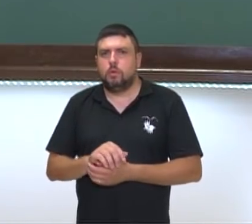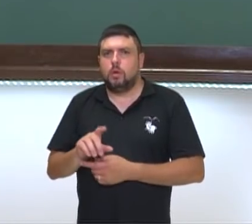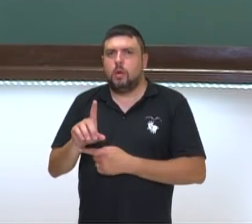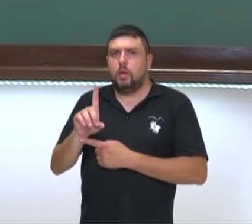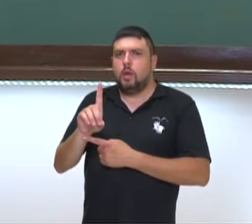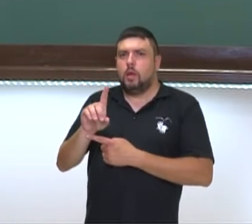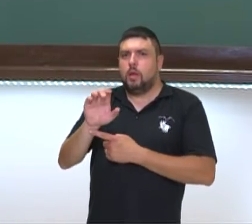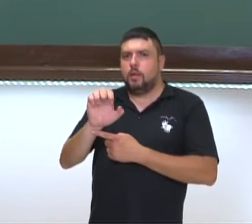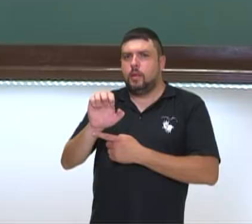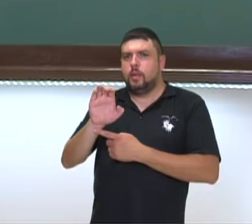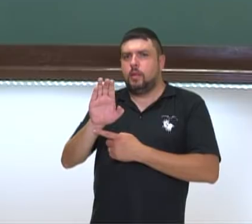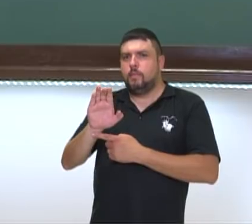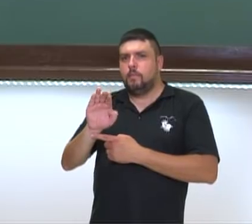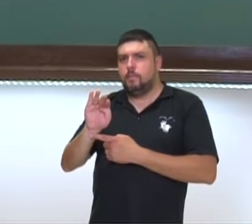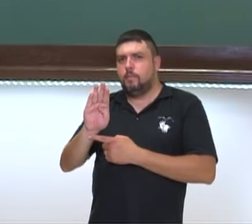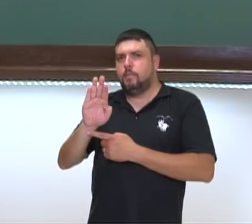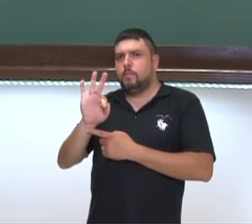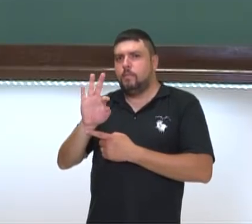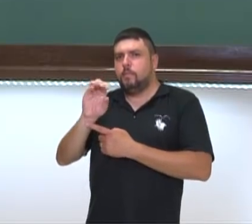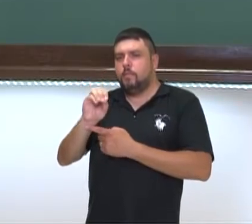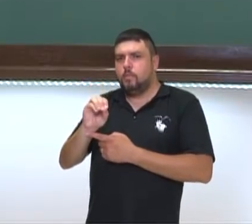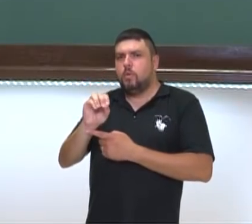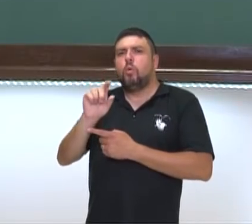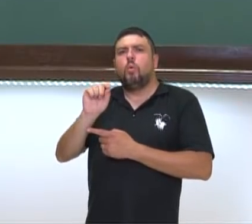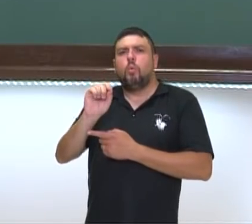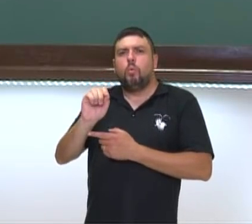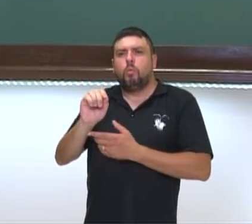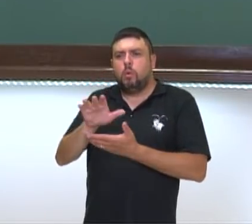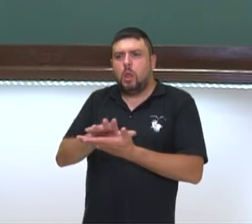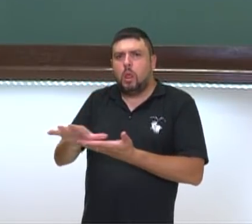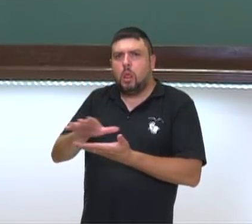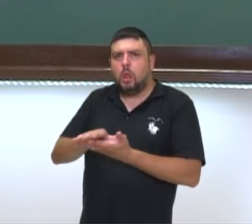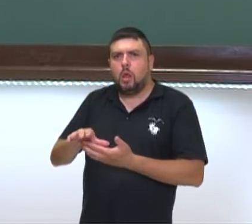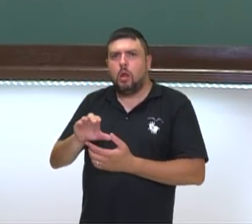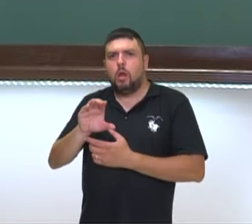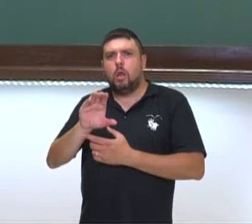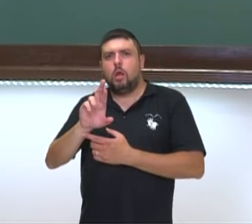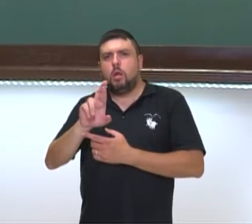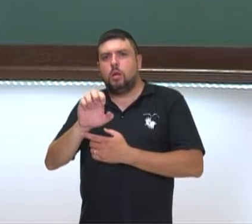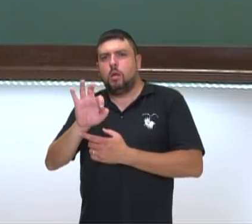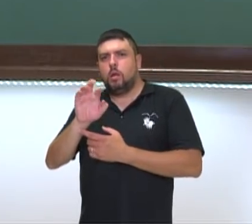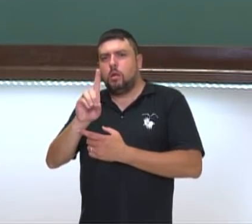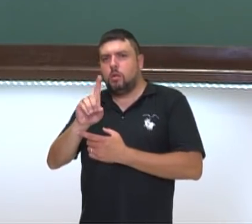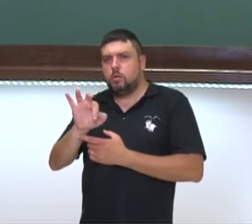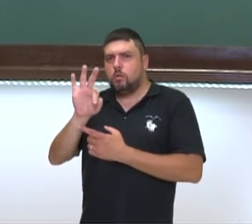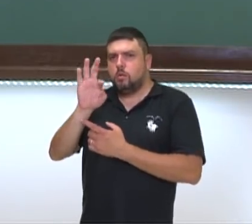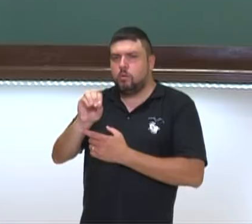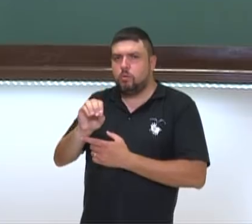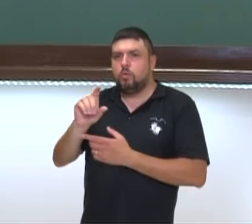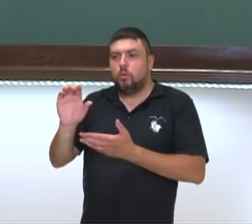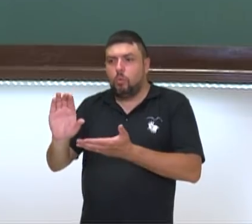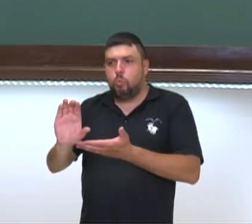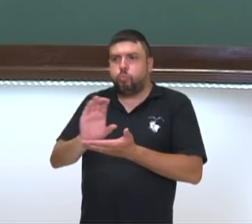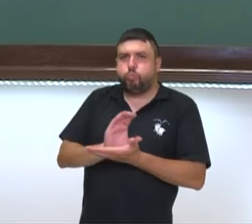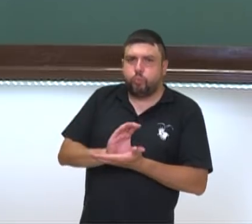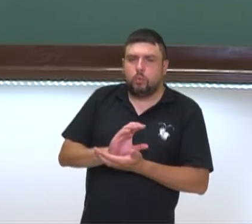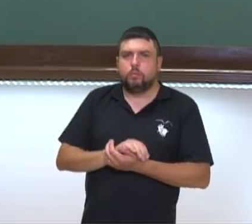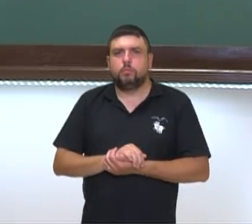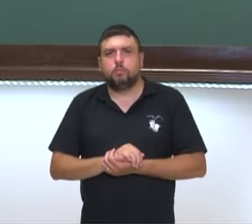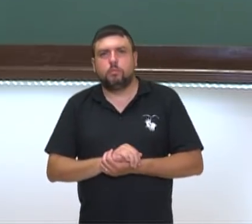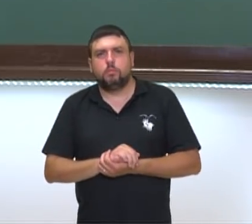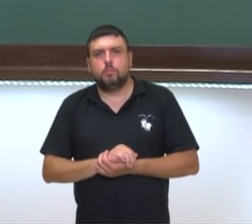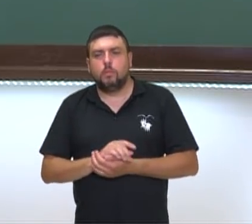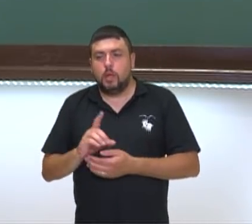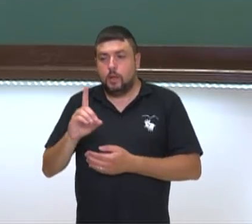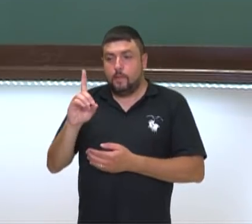que sai e crédito é o que entra, certo? Na minha conta. Tudo bem? O dinheiro que sai